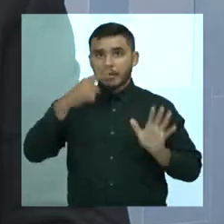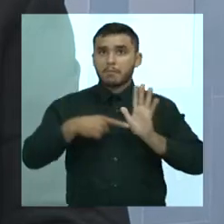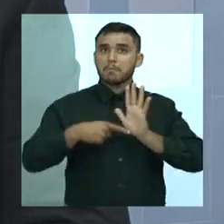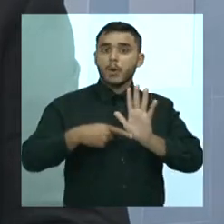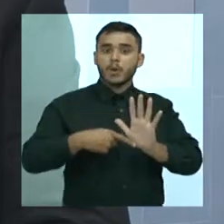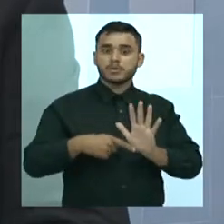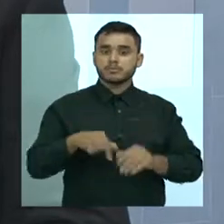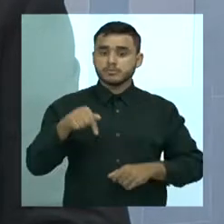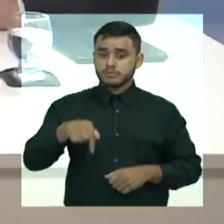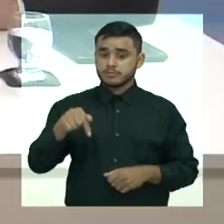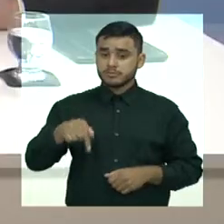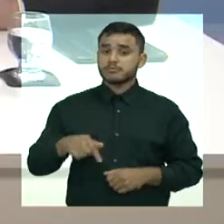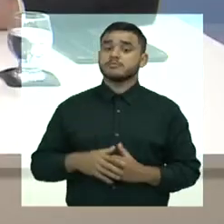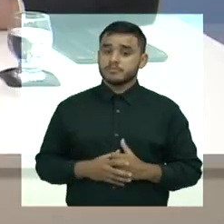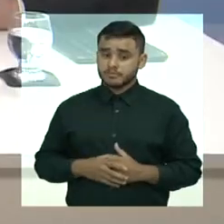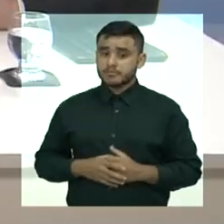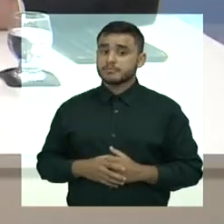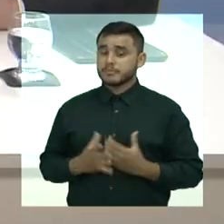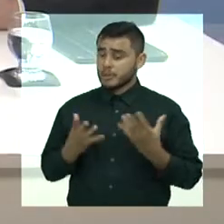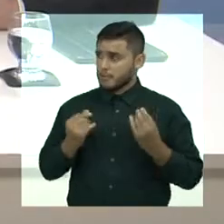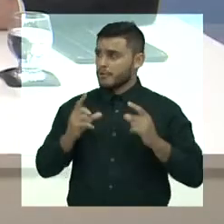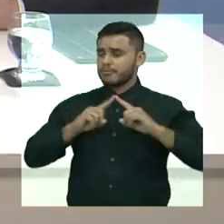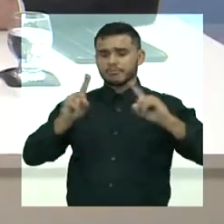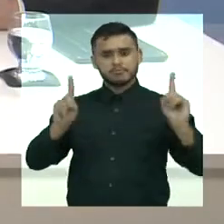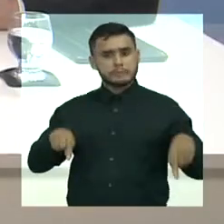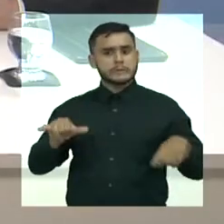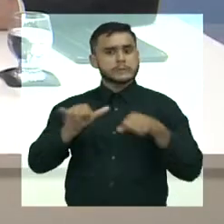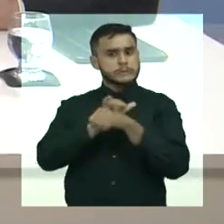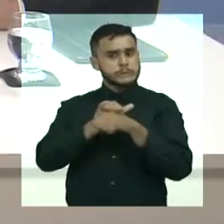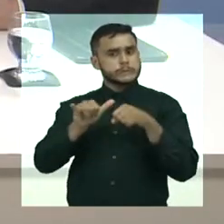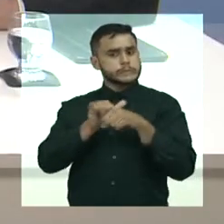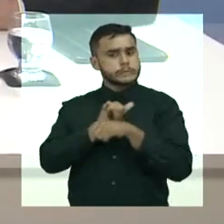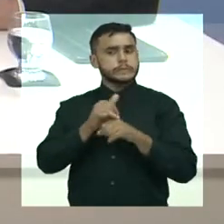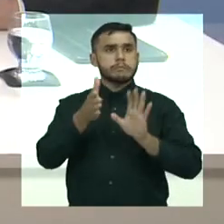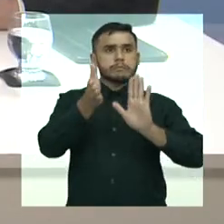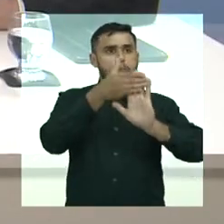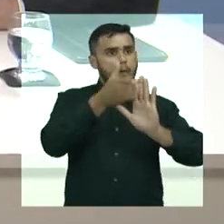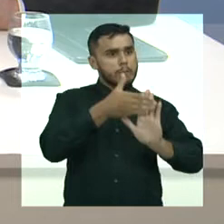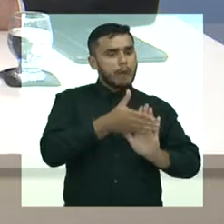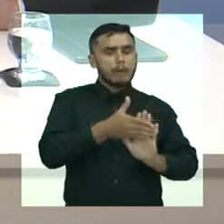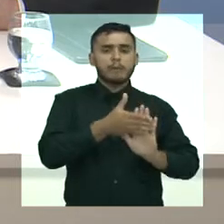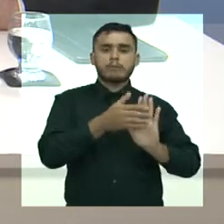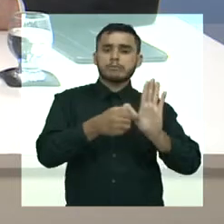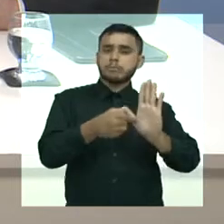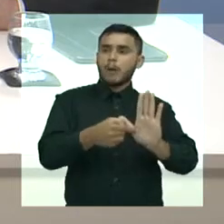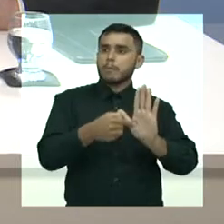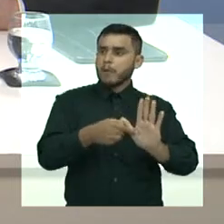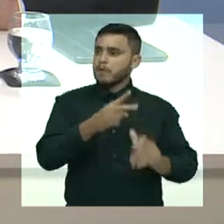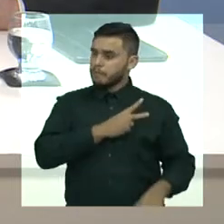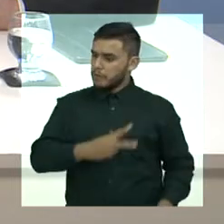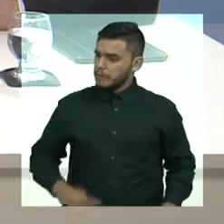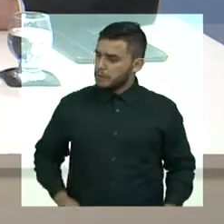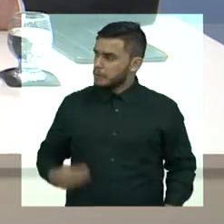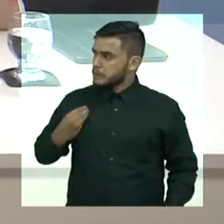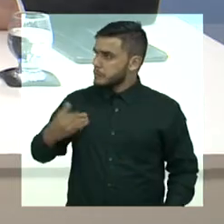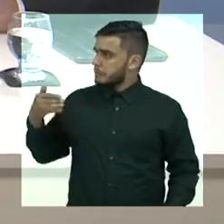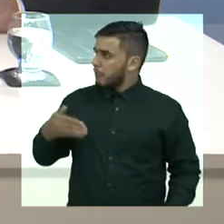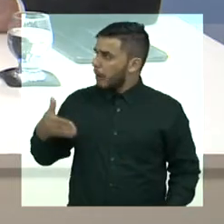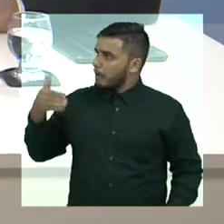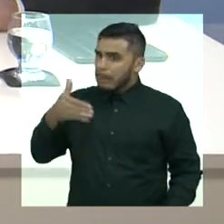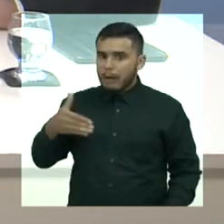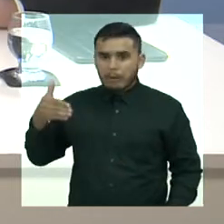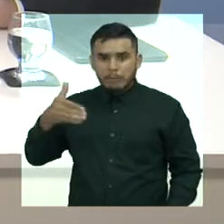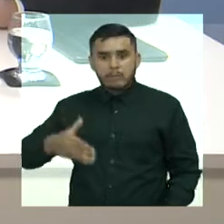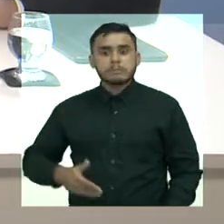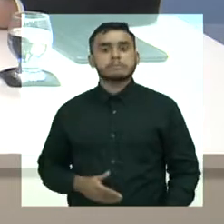aqui? Né? E aqui? Aqui, muitas projetos, muitas coisas, muitas proposituras, vereadores sempre comparecendo aqui a e visitando as bases. Né? E